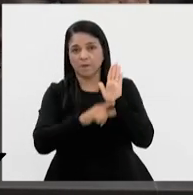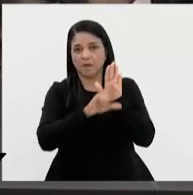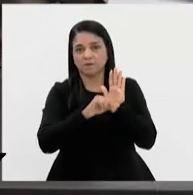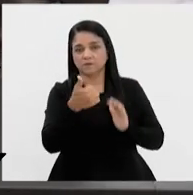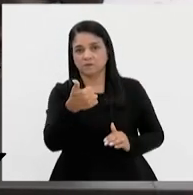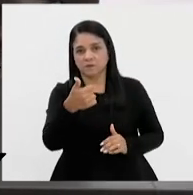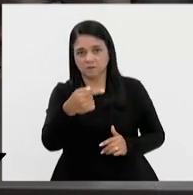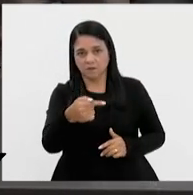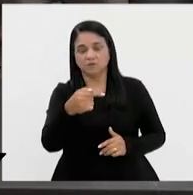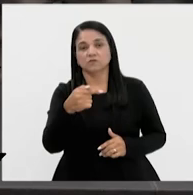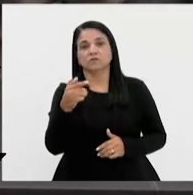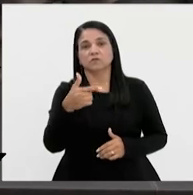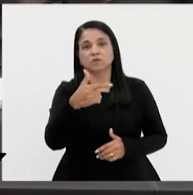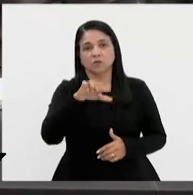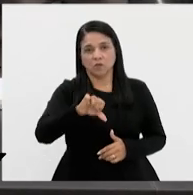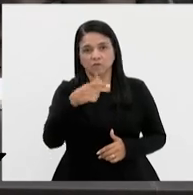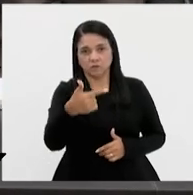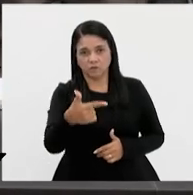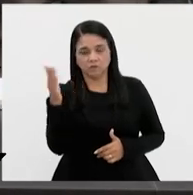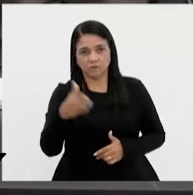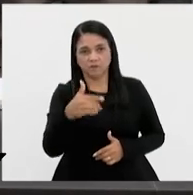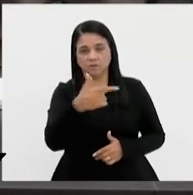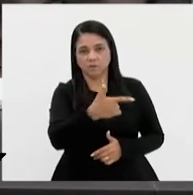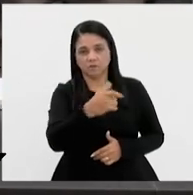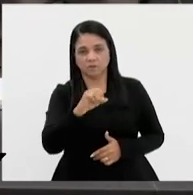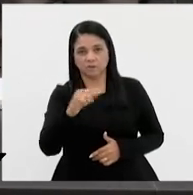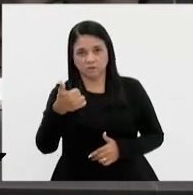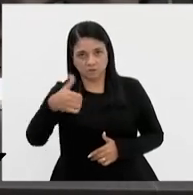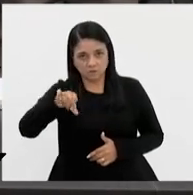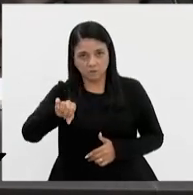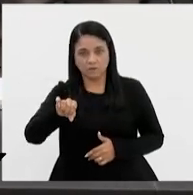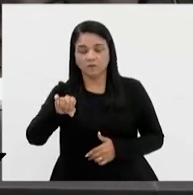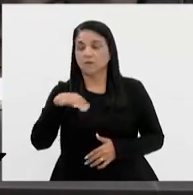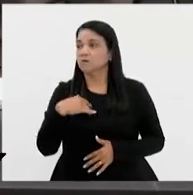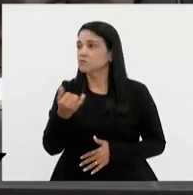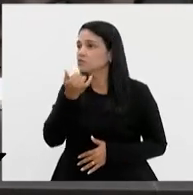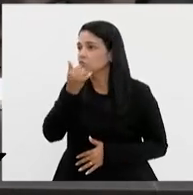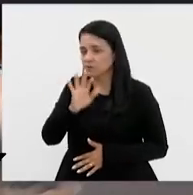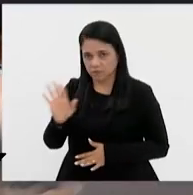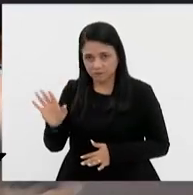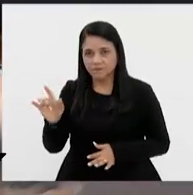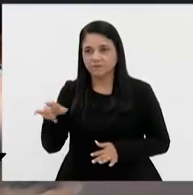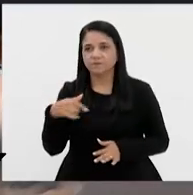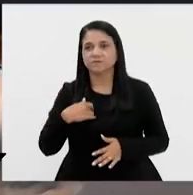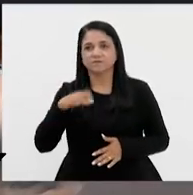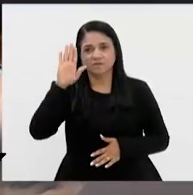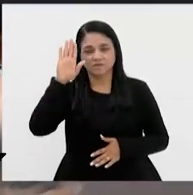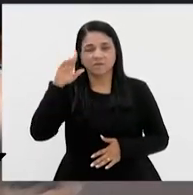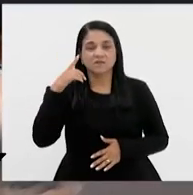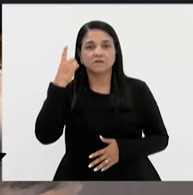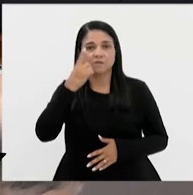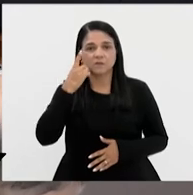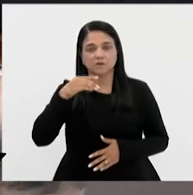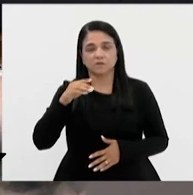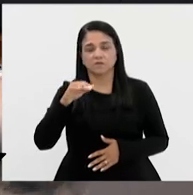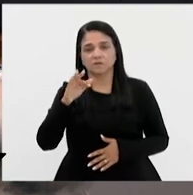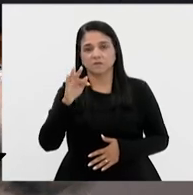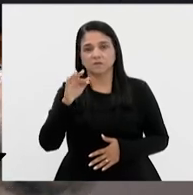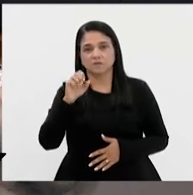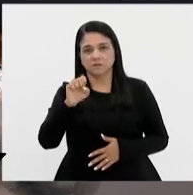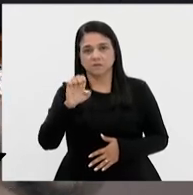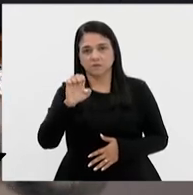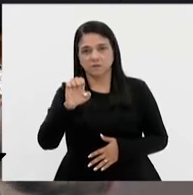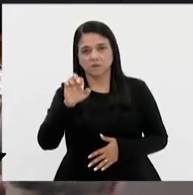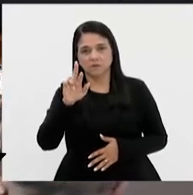de 19, de autoria do deputado presidente, Jorge Felipe. Presidente, desculpa. Deputado Serafim. Majoritariamente sejam custeados com recurso público.